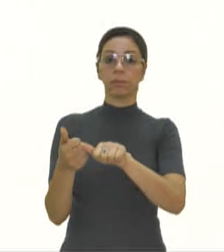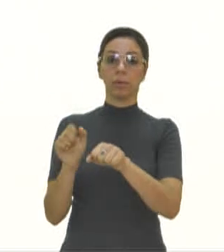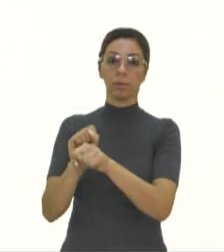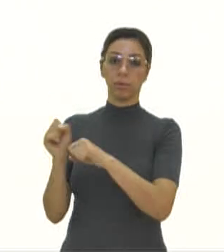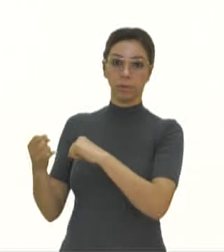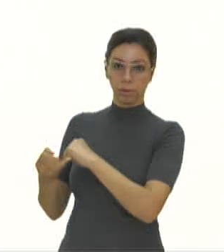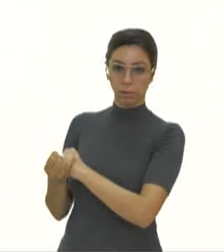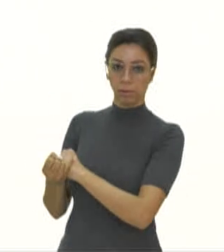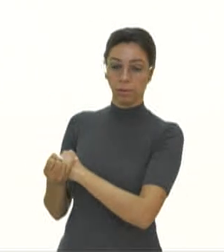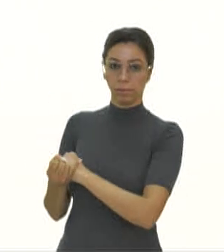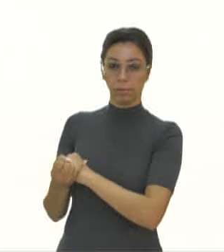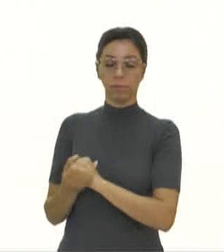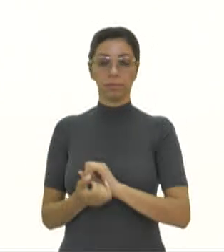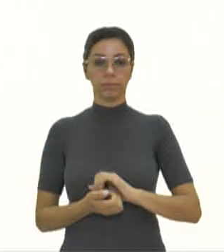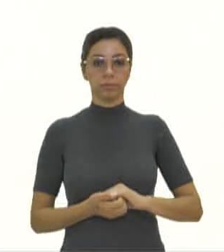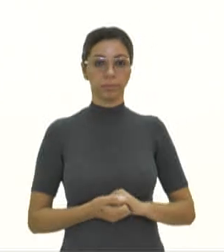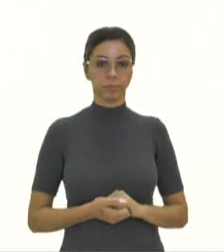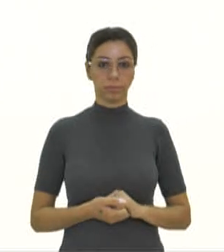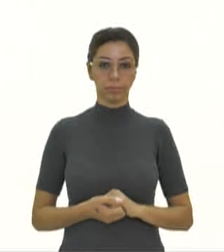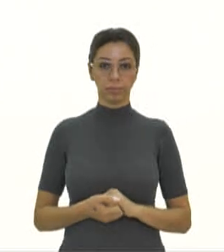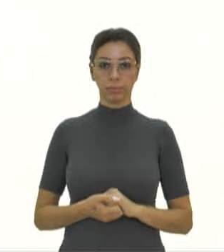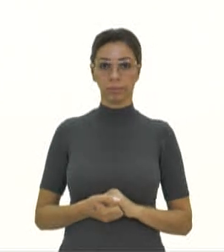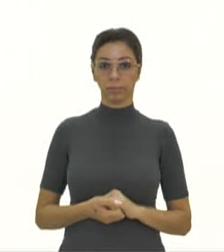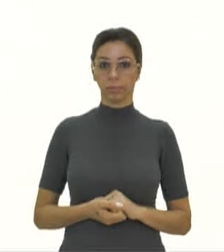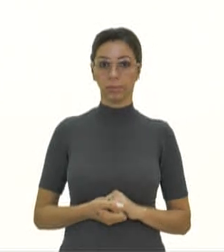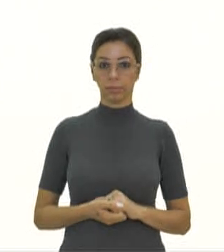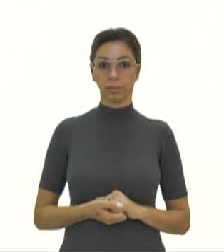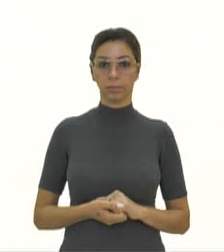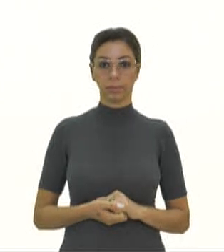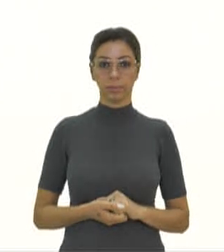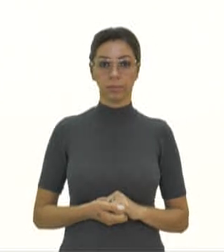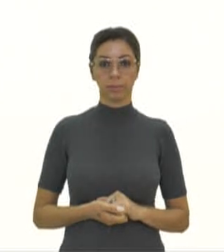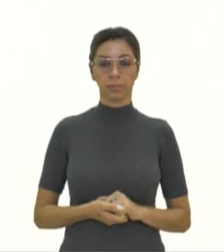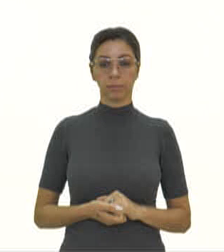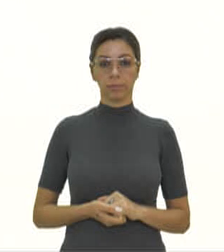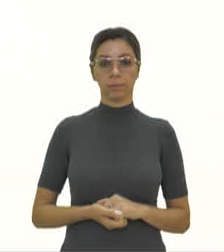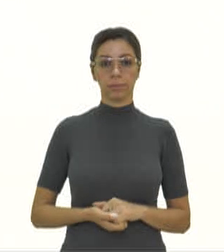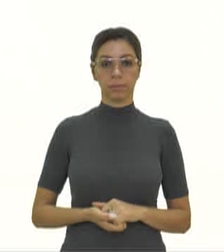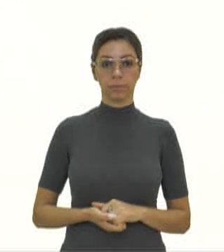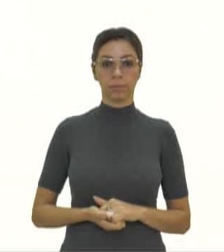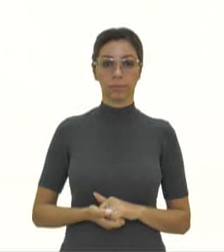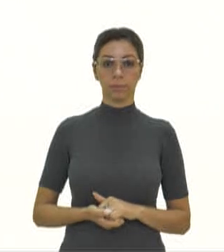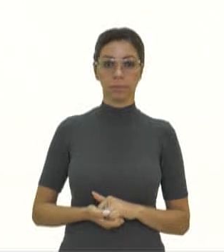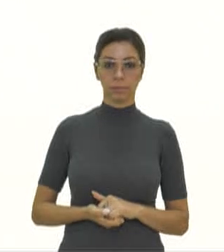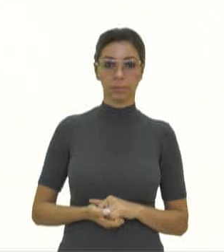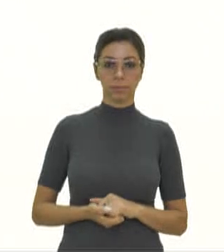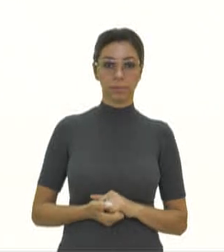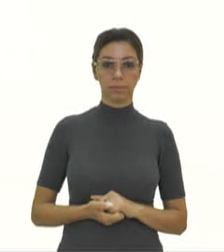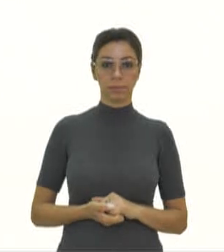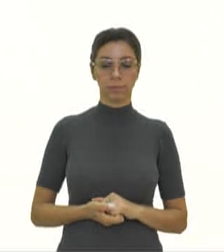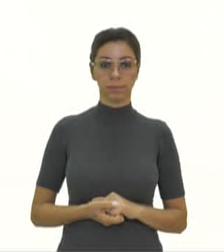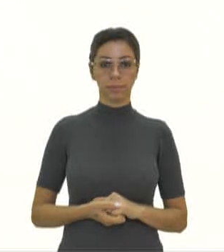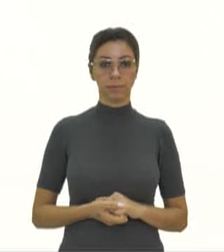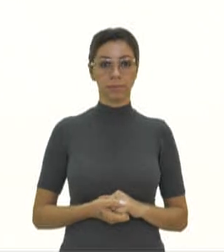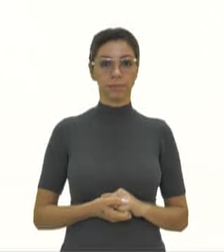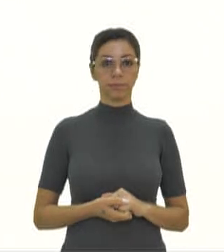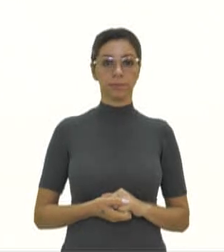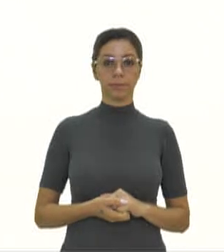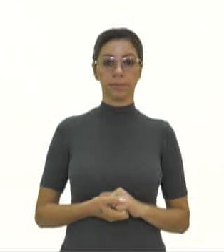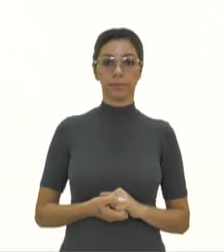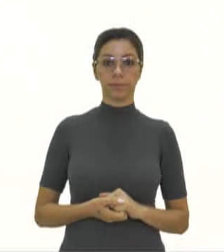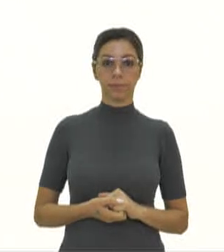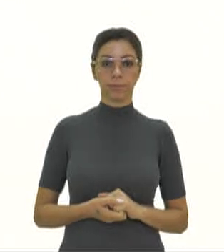an adverb, putting the suffix li in the end of the adjective. Some adverbs come after the main